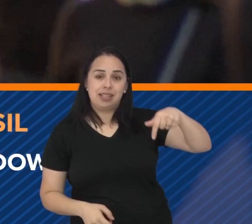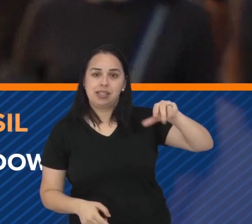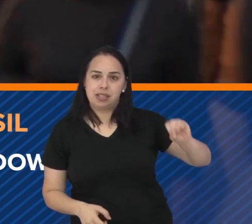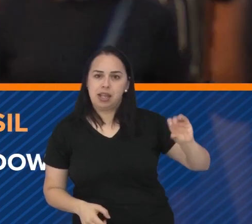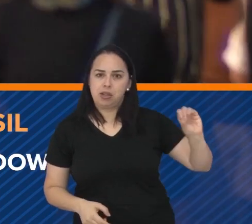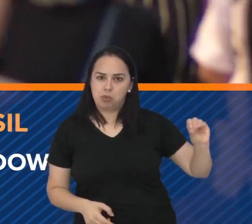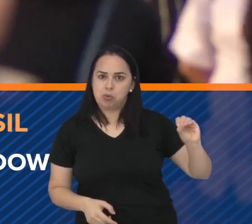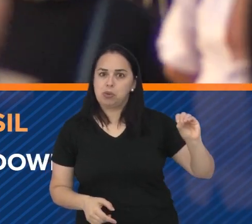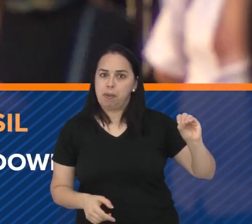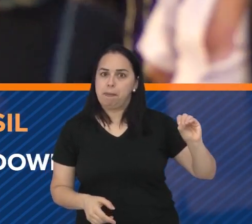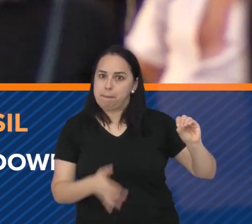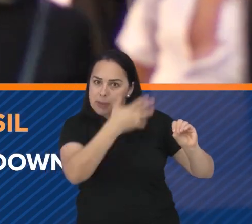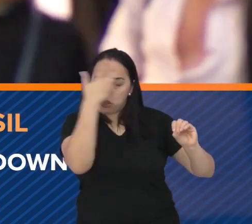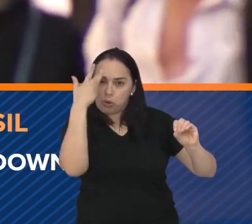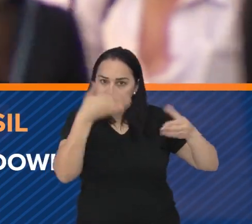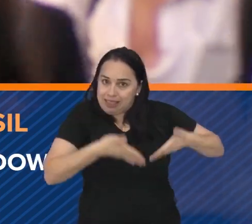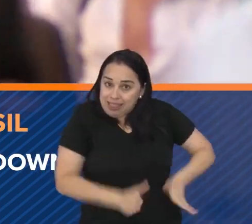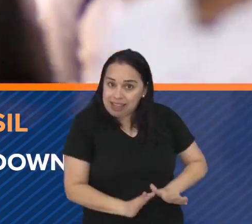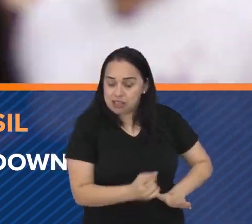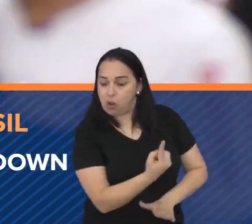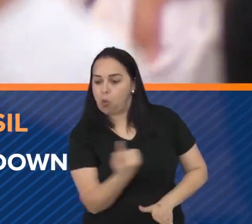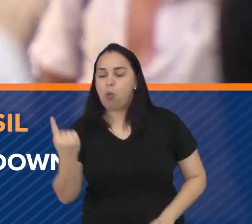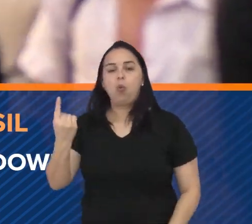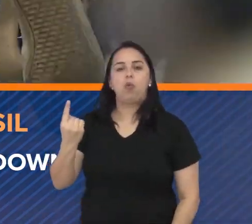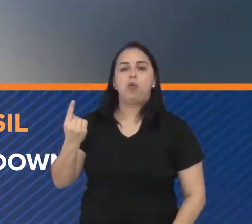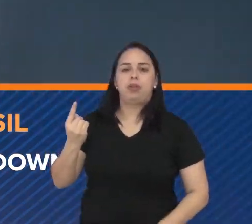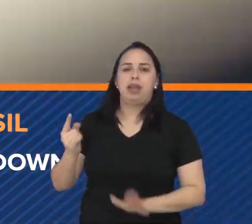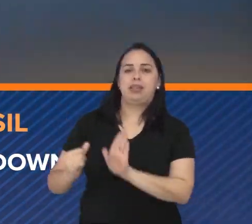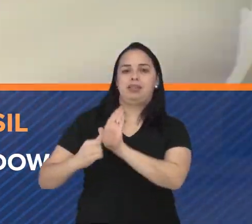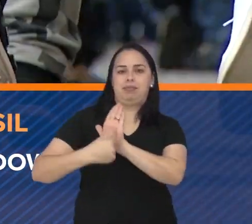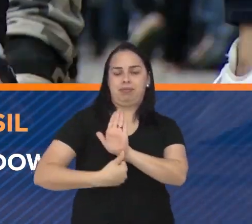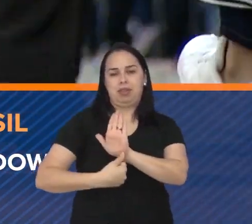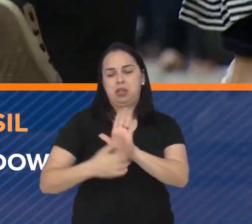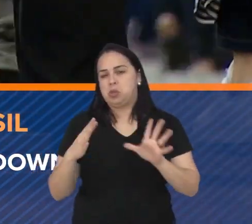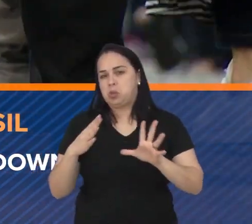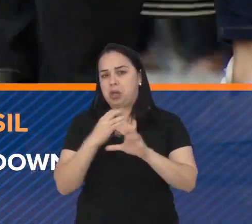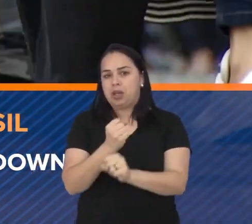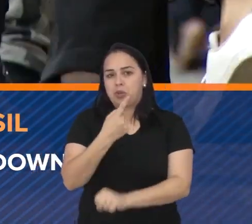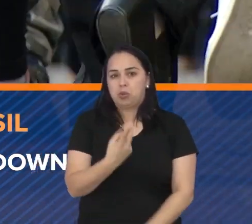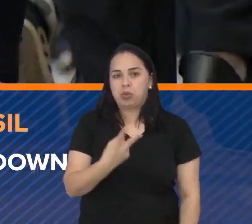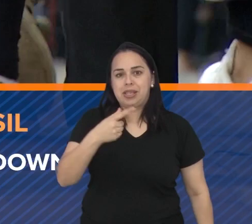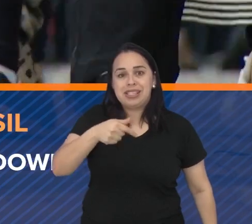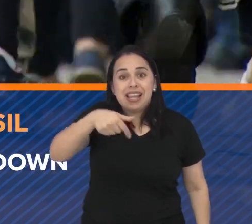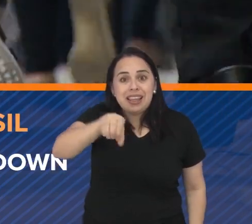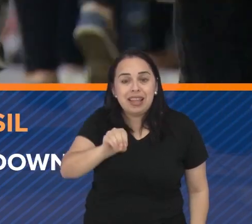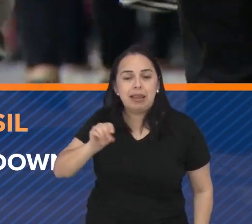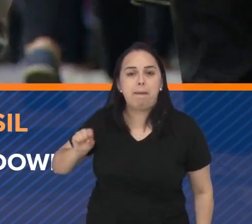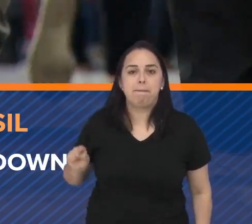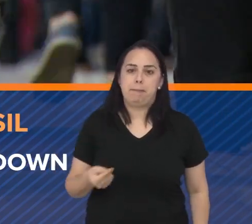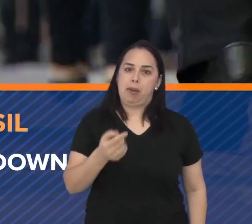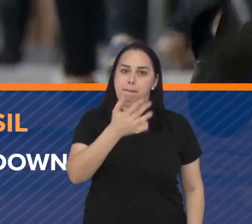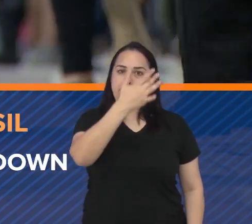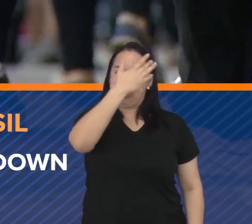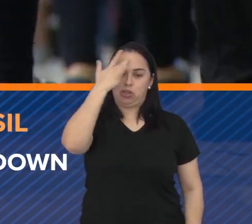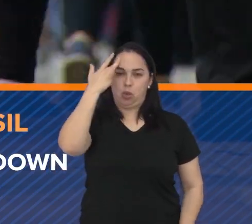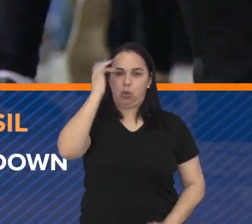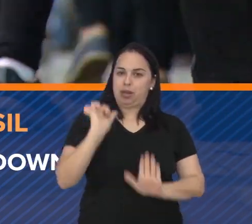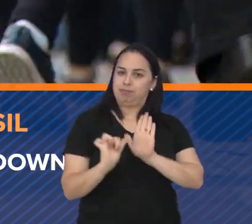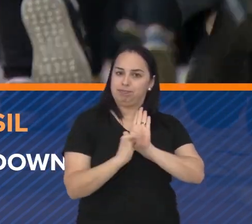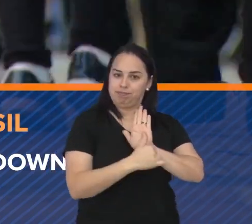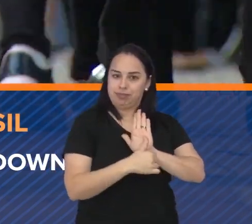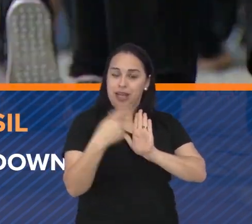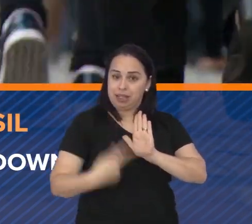nascidos, um é diagnosticado com síndrome de Down, totalizando cerca de 270 mil pessoas com